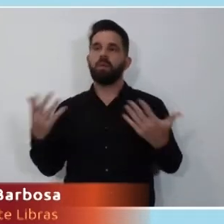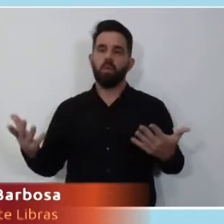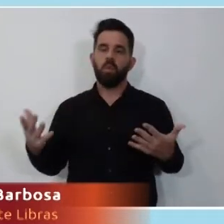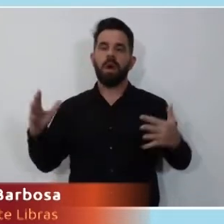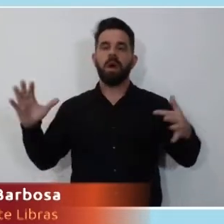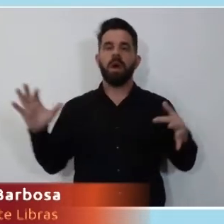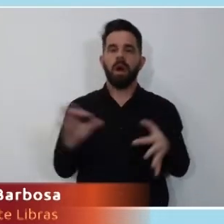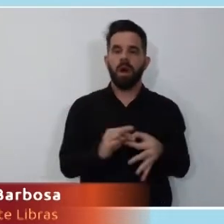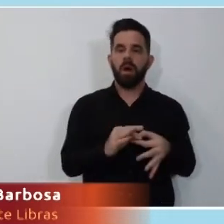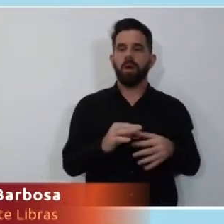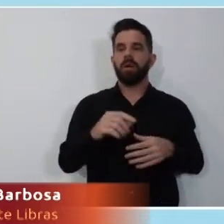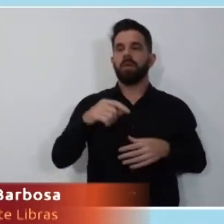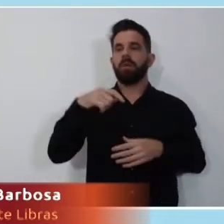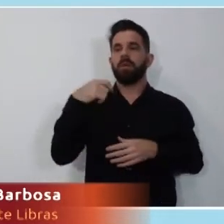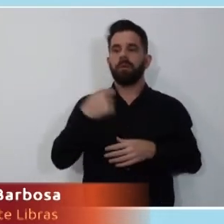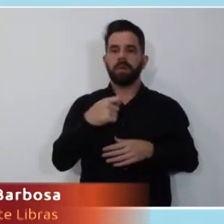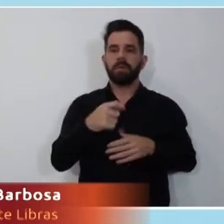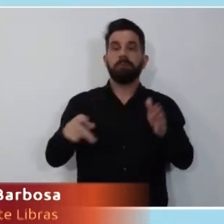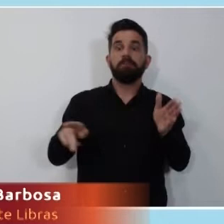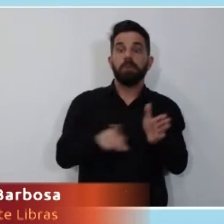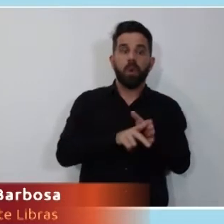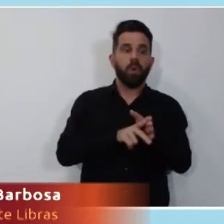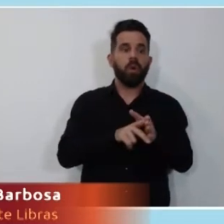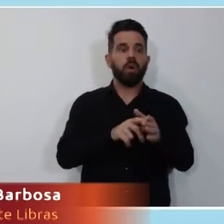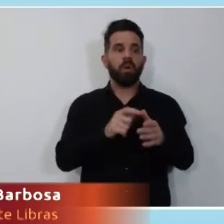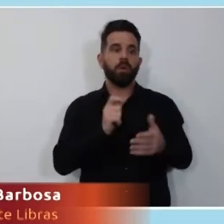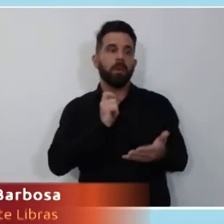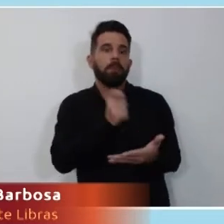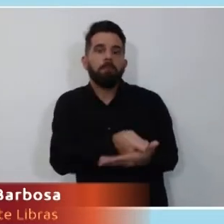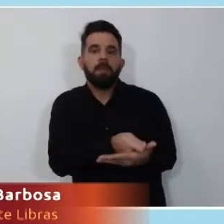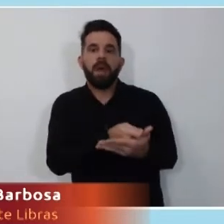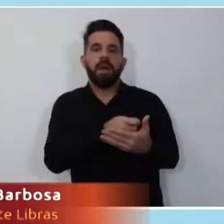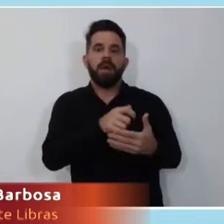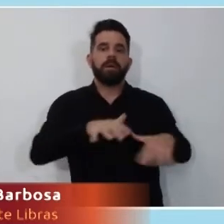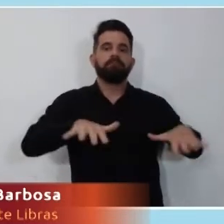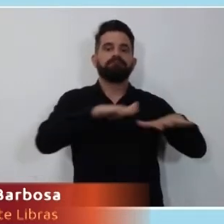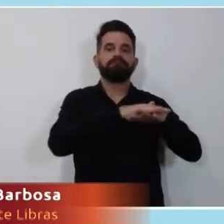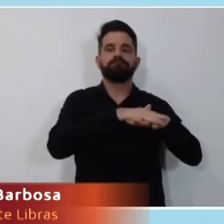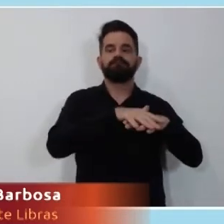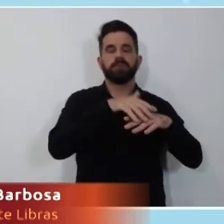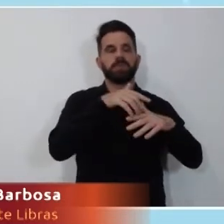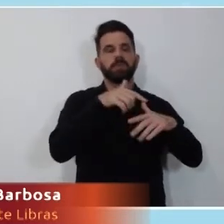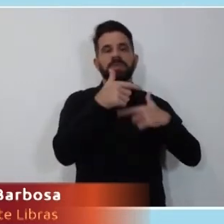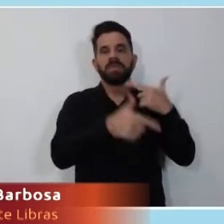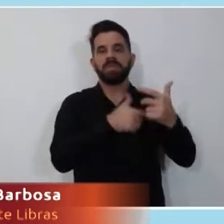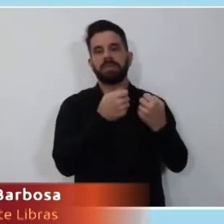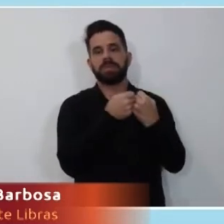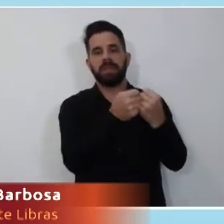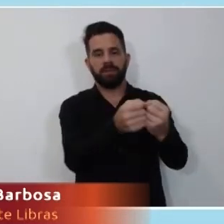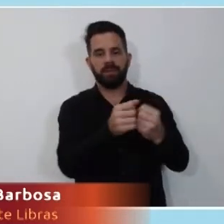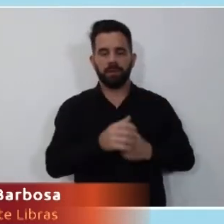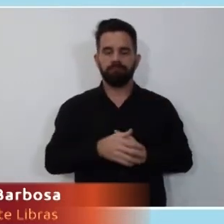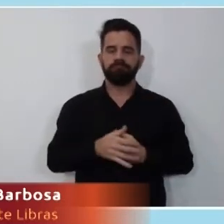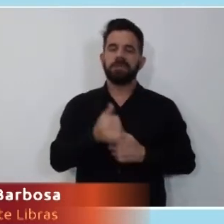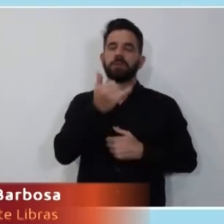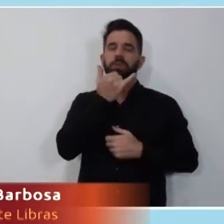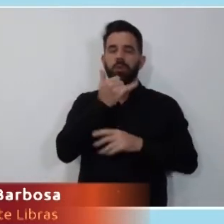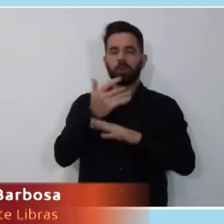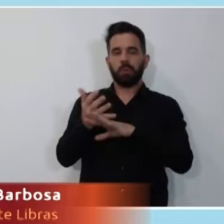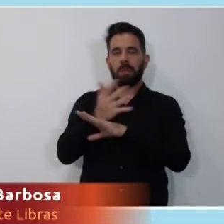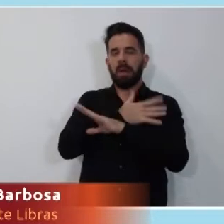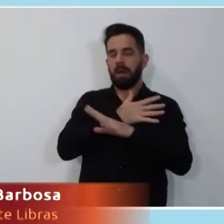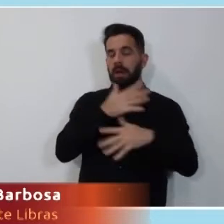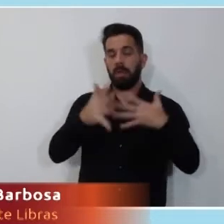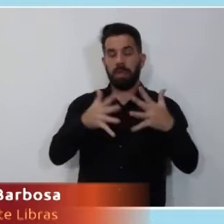que você tem que pagar pelo serviço? E isso, você tentar mudar isso